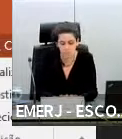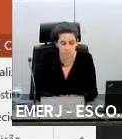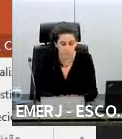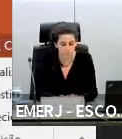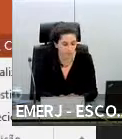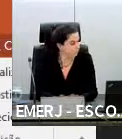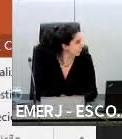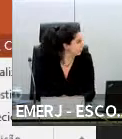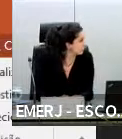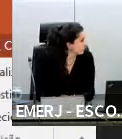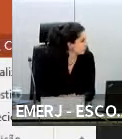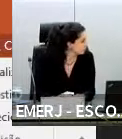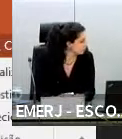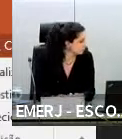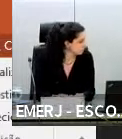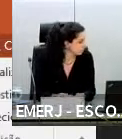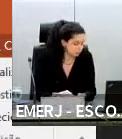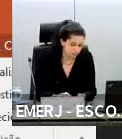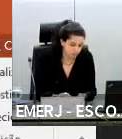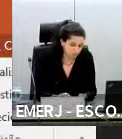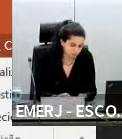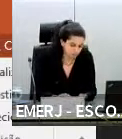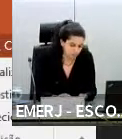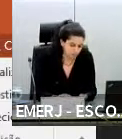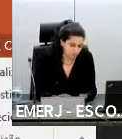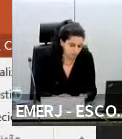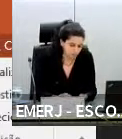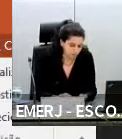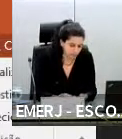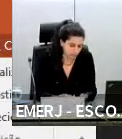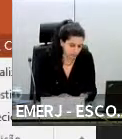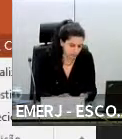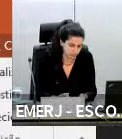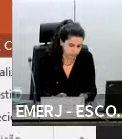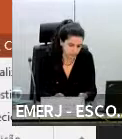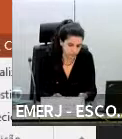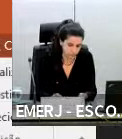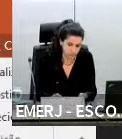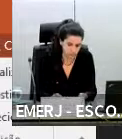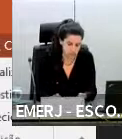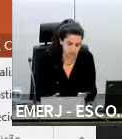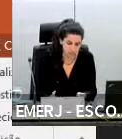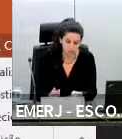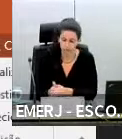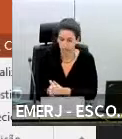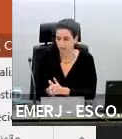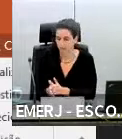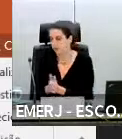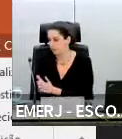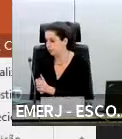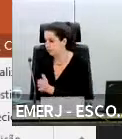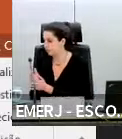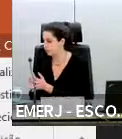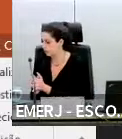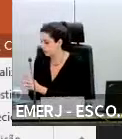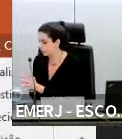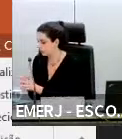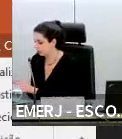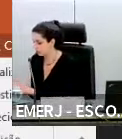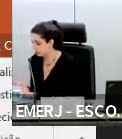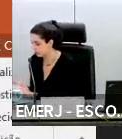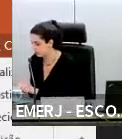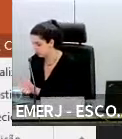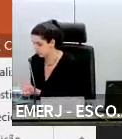fiquei encantada, isso só demonstra que a Emerge realmente está no caminho certo da gente avançar, né, no âmbito